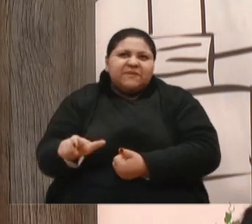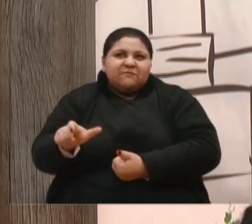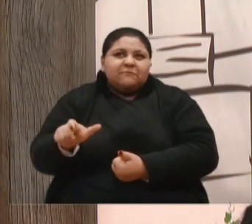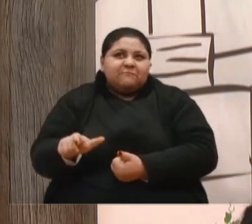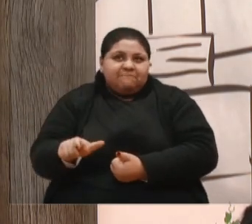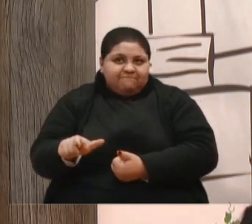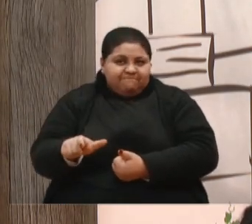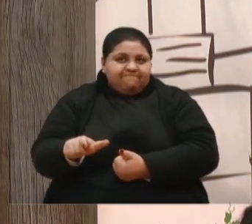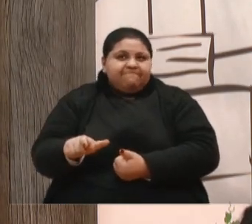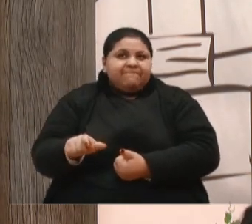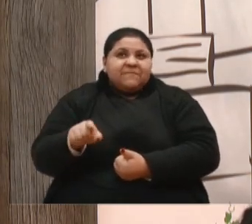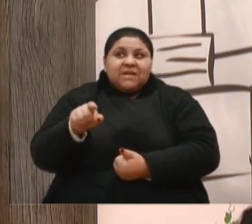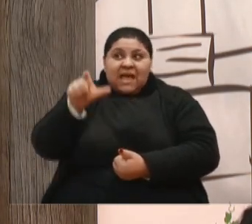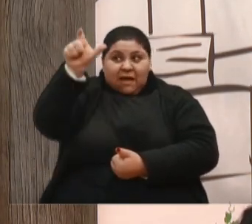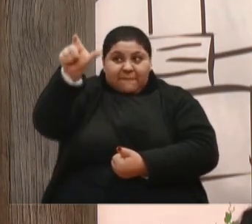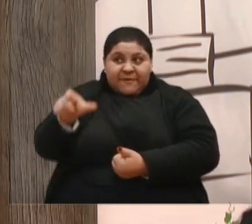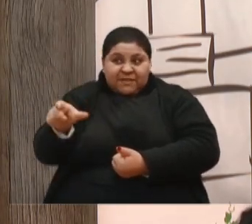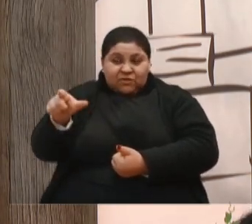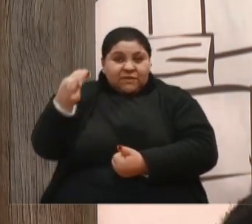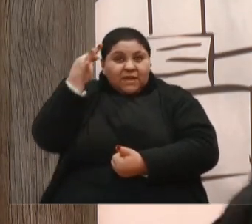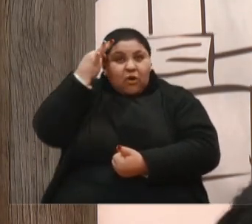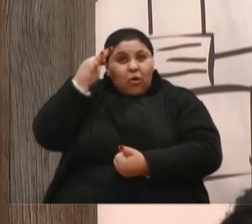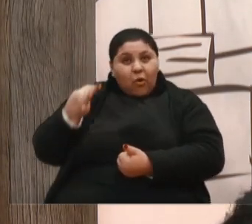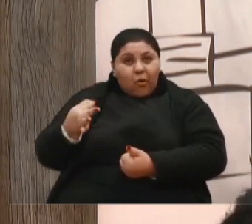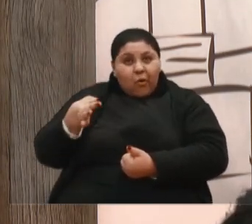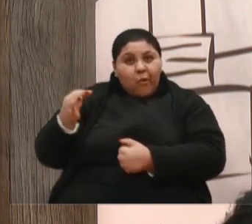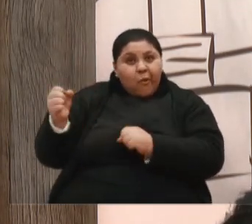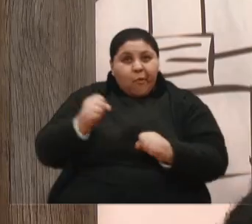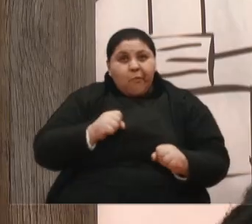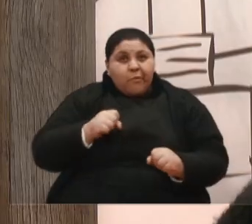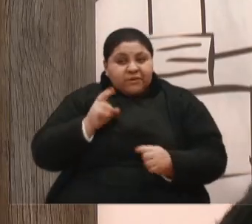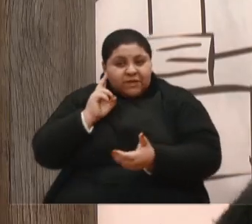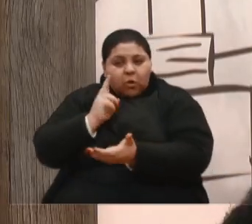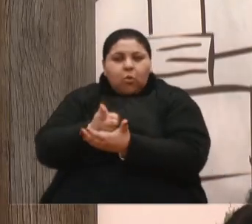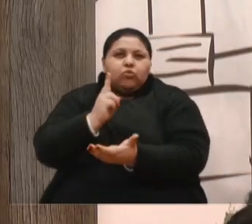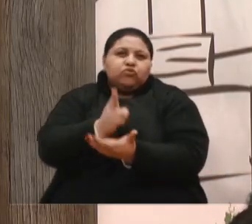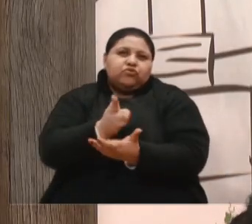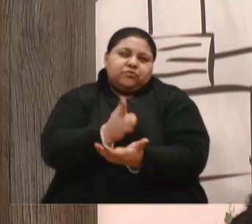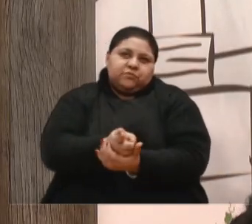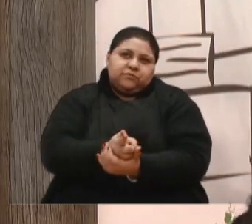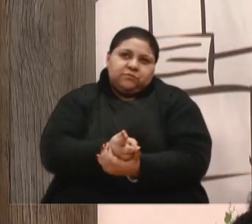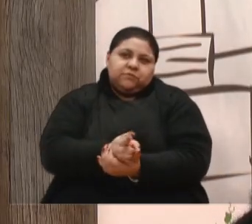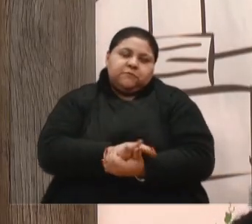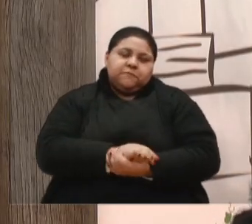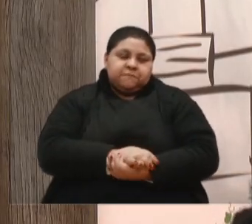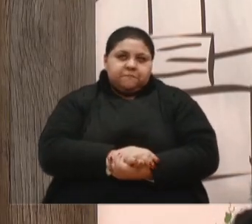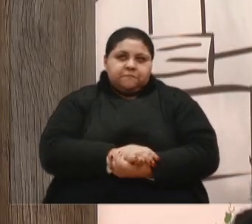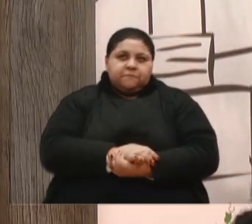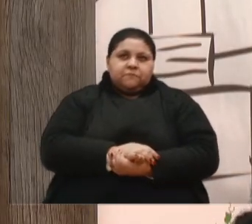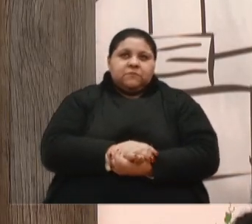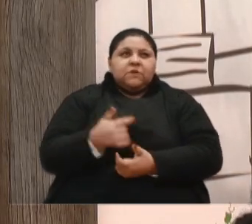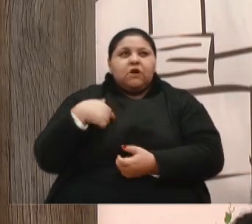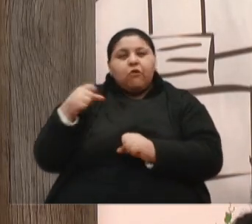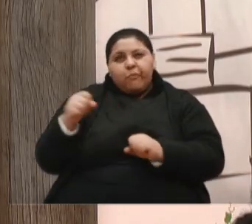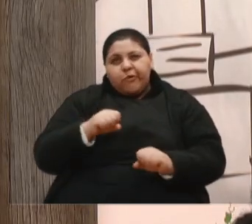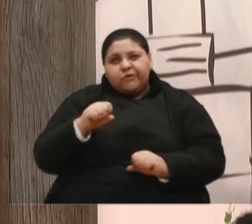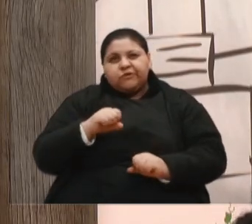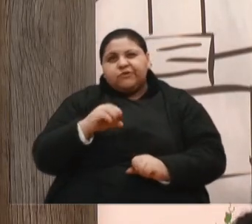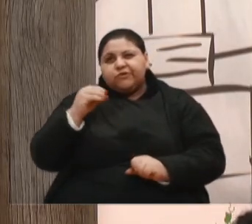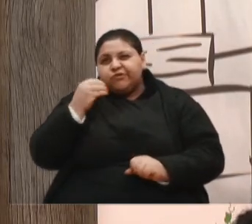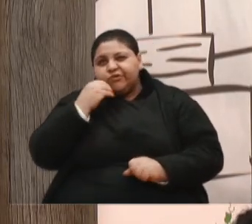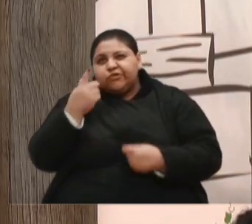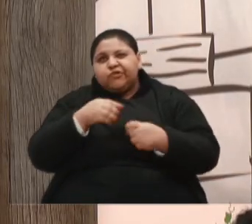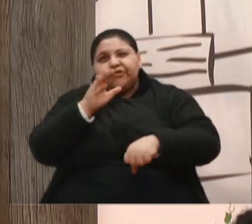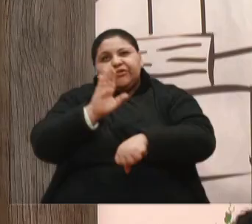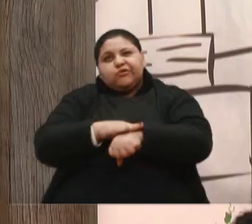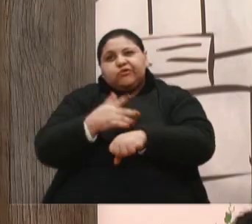se enxergar e interpretar, né? Isso aí, é ela que tem que compreender isso para que ela possa seguir. Eu